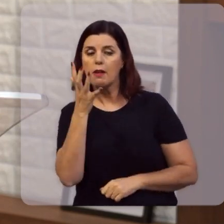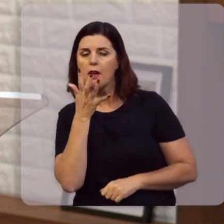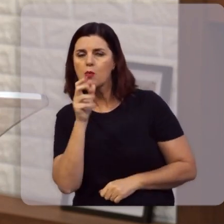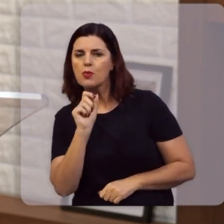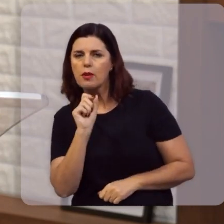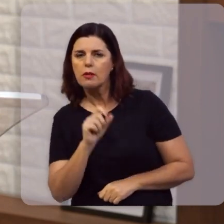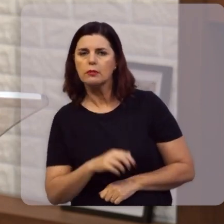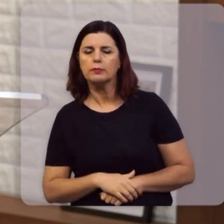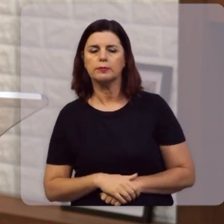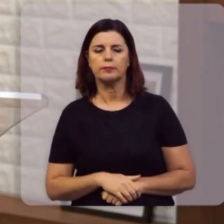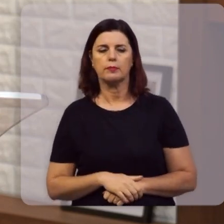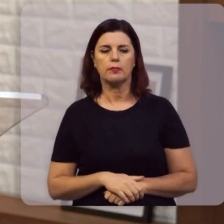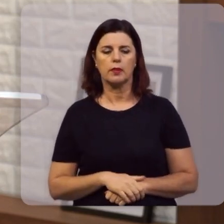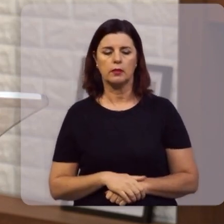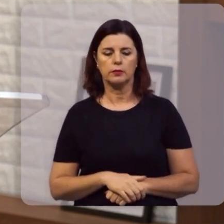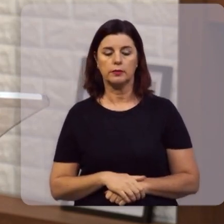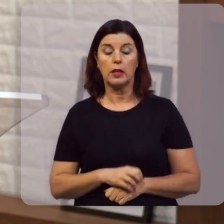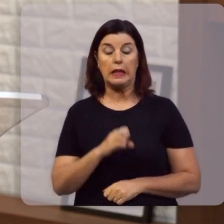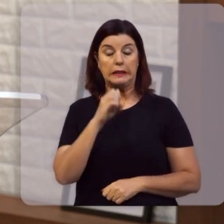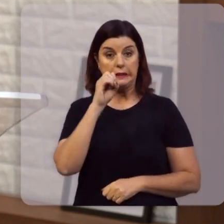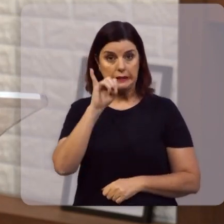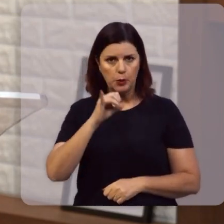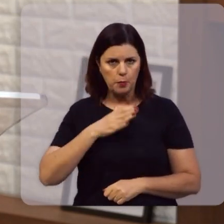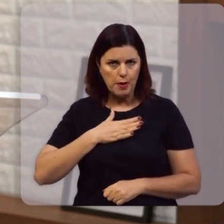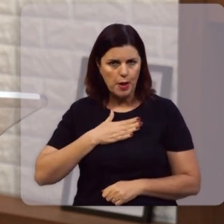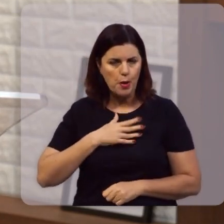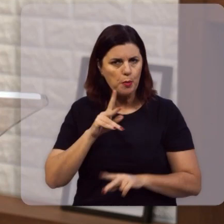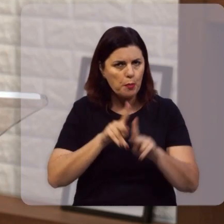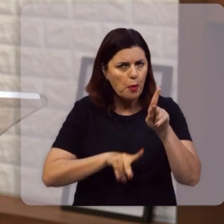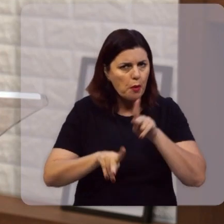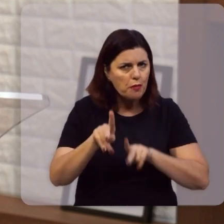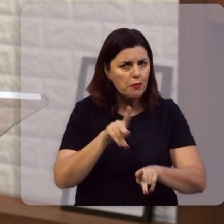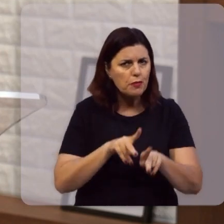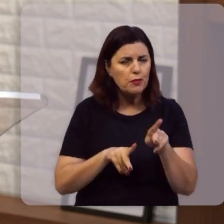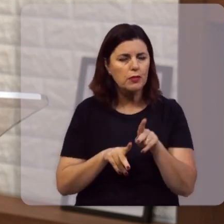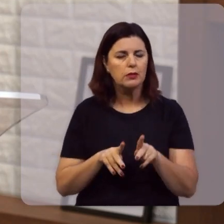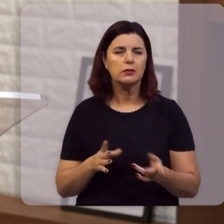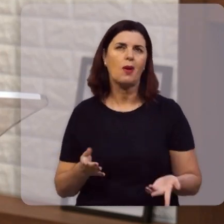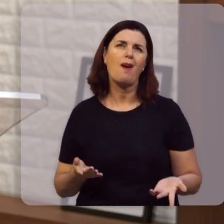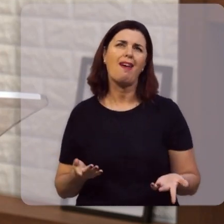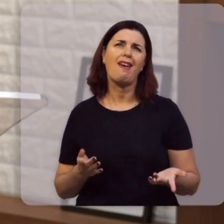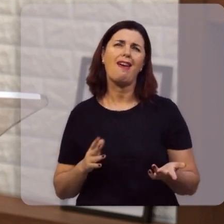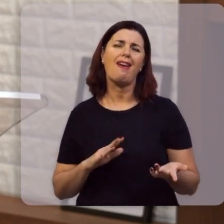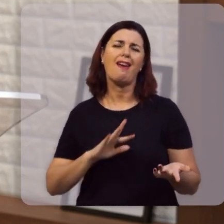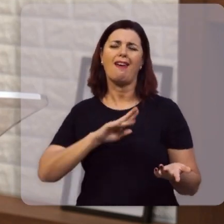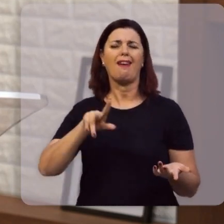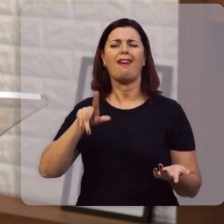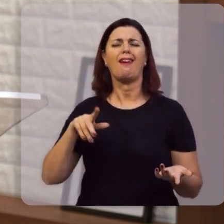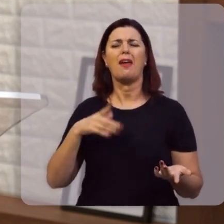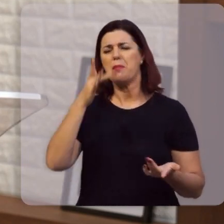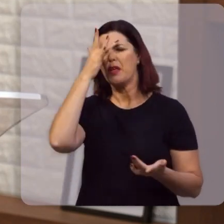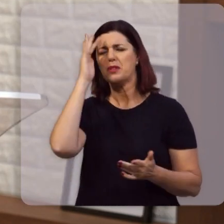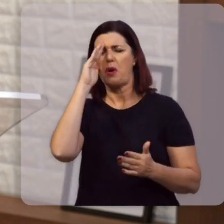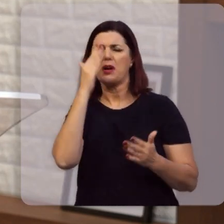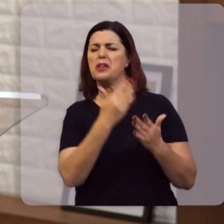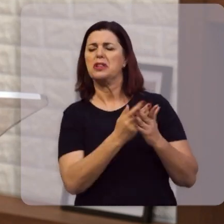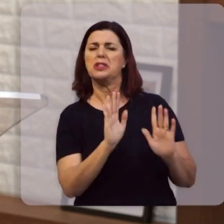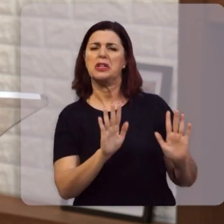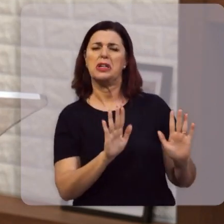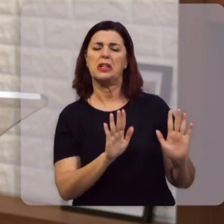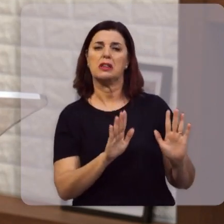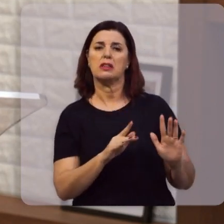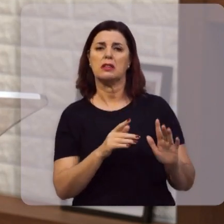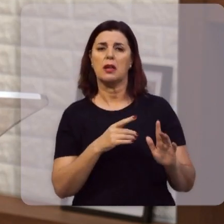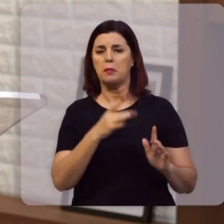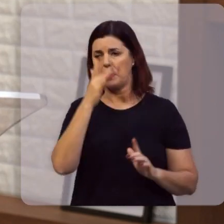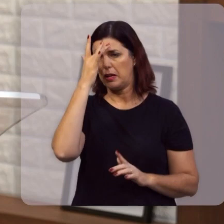do seu povo? Veja você, se o meu povo, não é aqueles que não creem em Deus, os